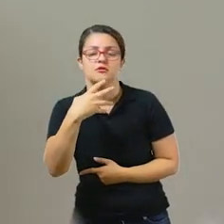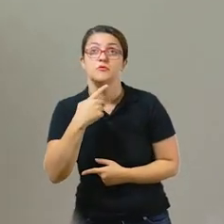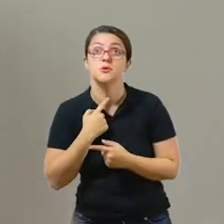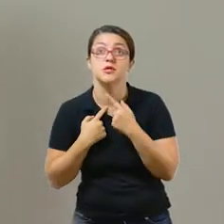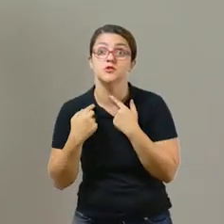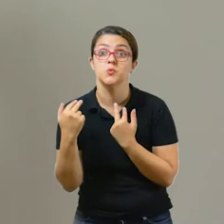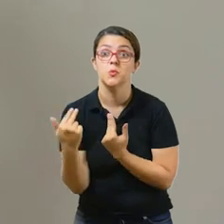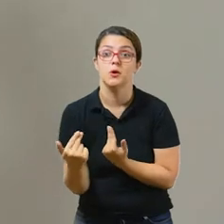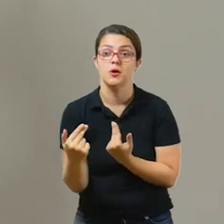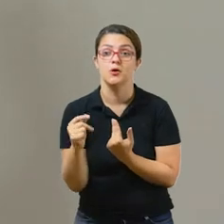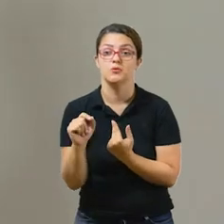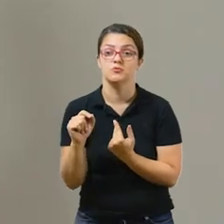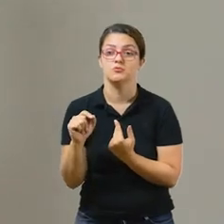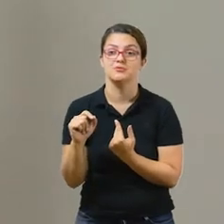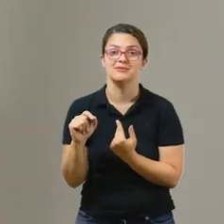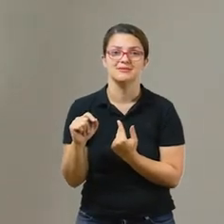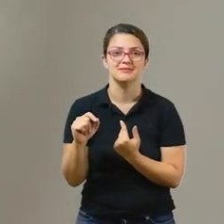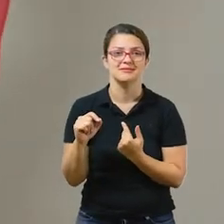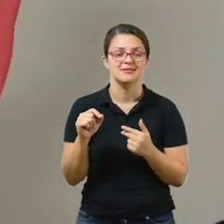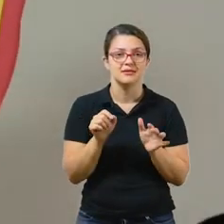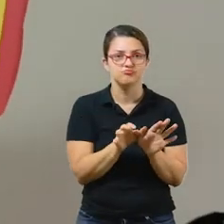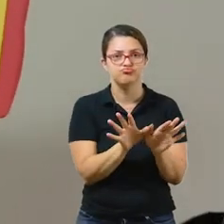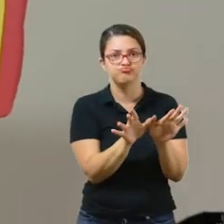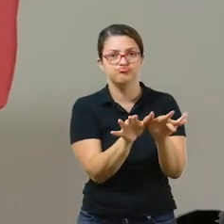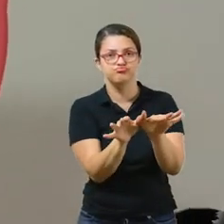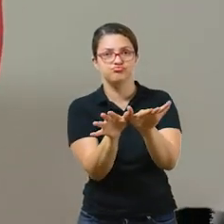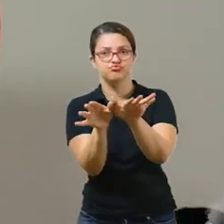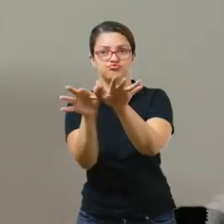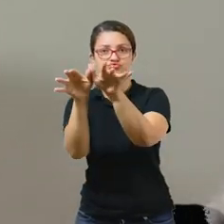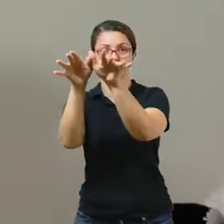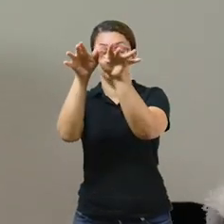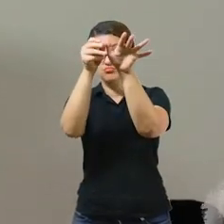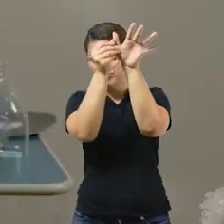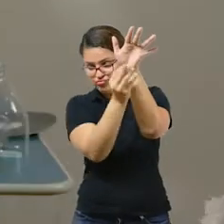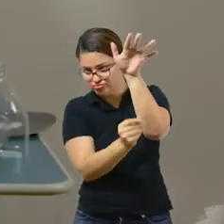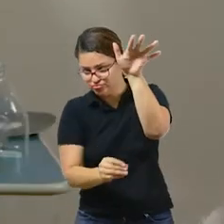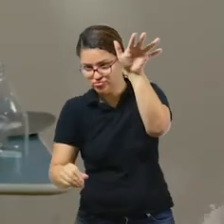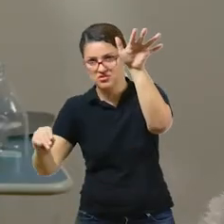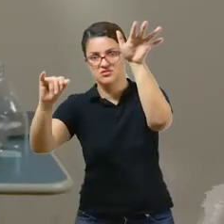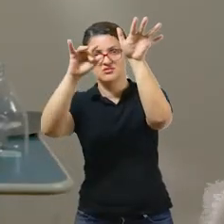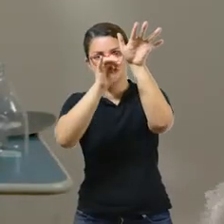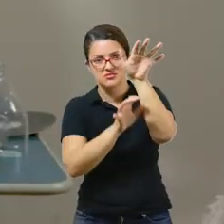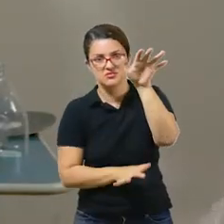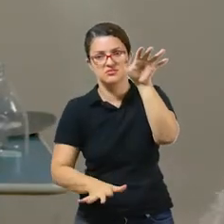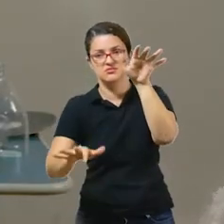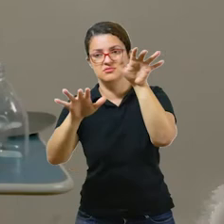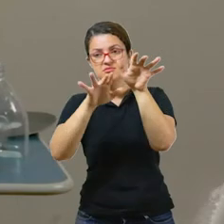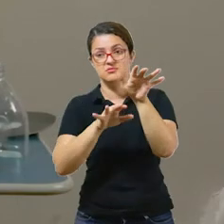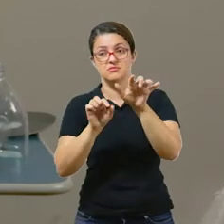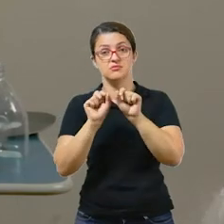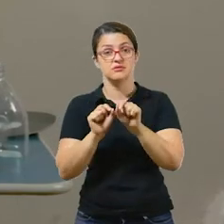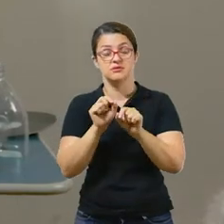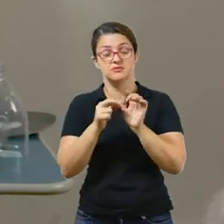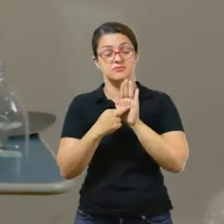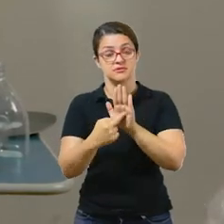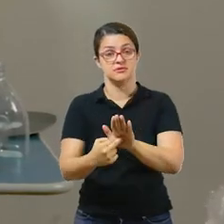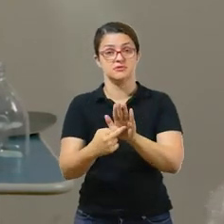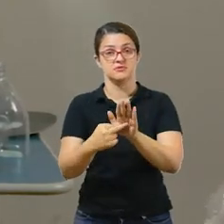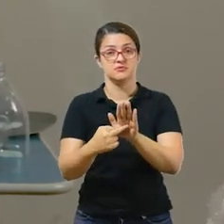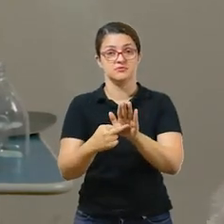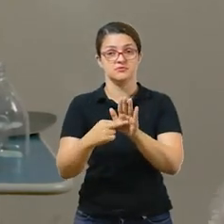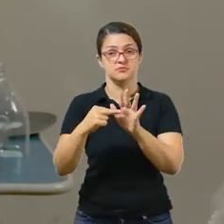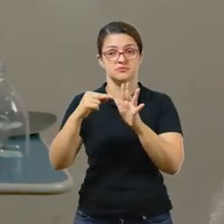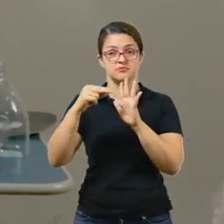ali para protegê-lo. Batia suas asinhas, soltava o pozinho. Então, aqui nós temos representada por folhinhas. Olha